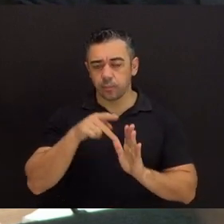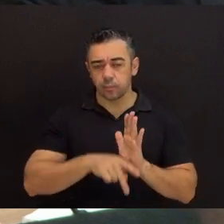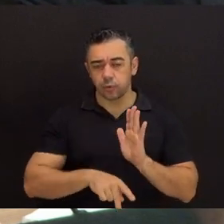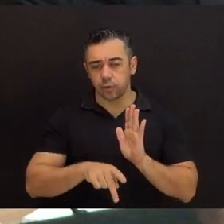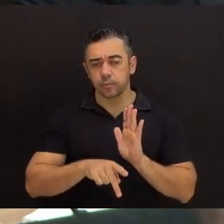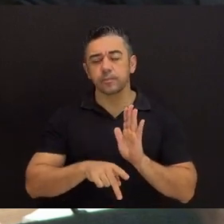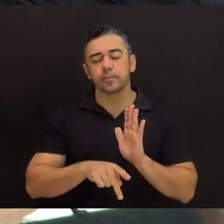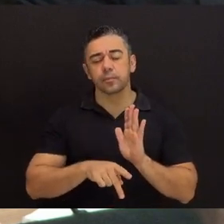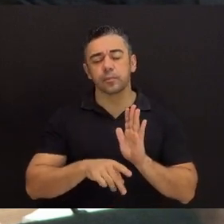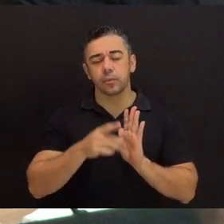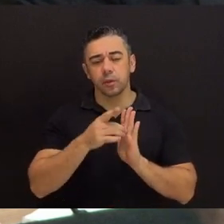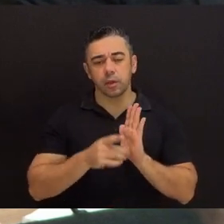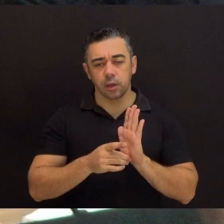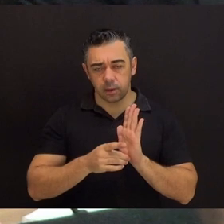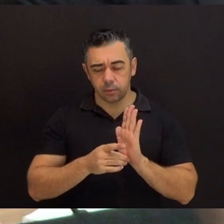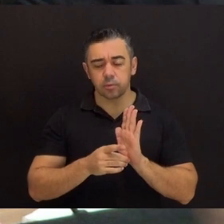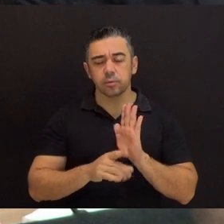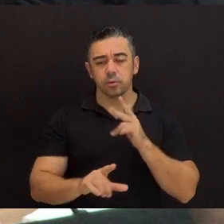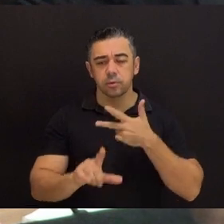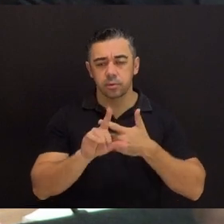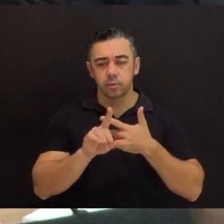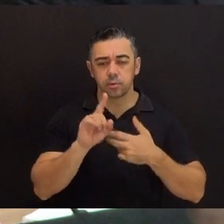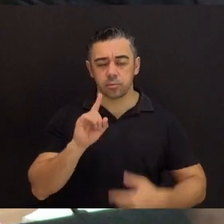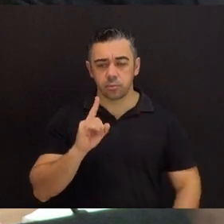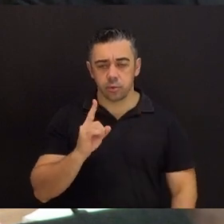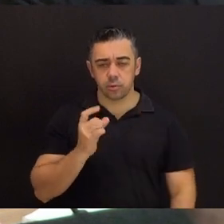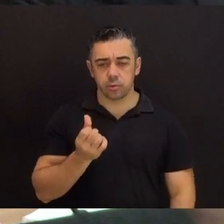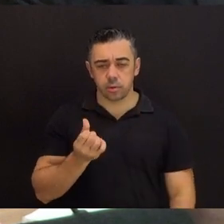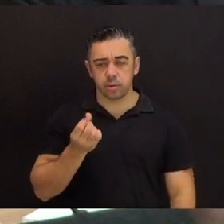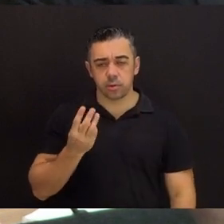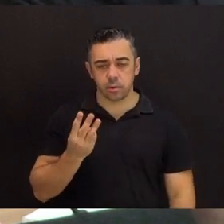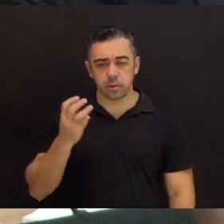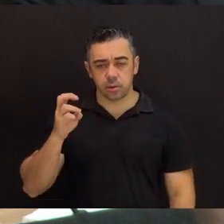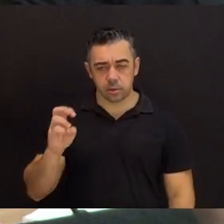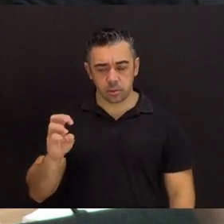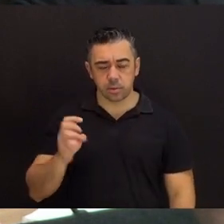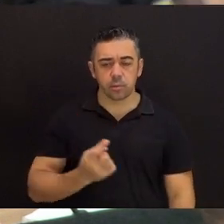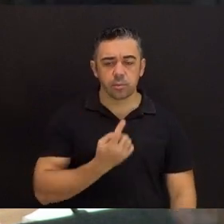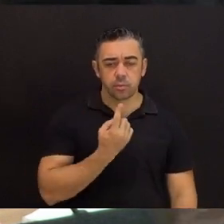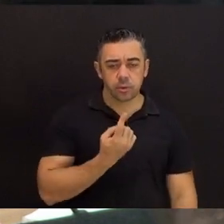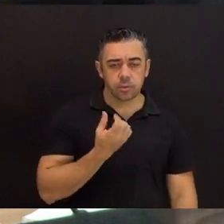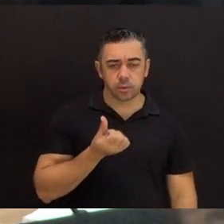decreto legislativo 1635 e 1636